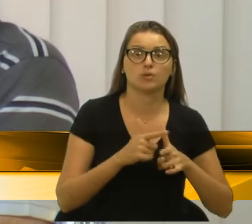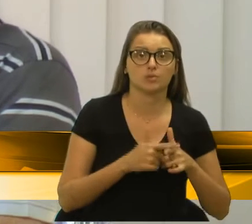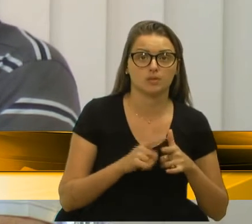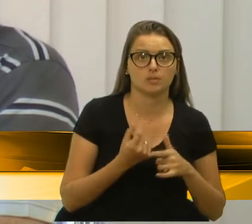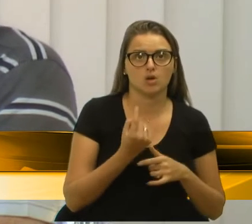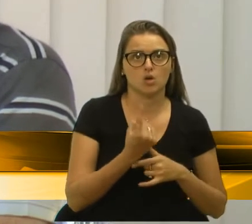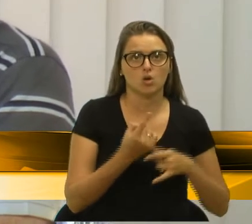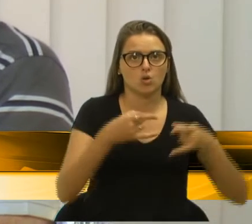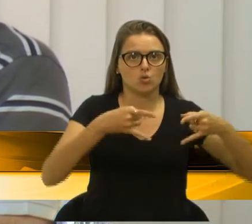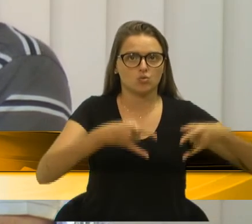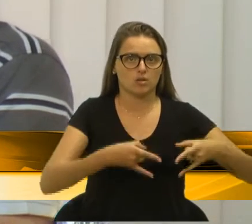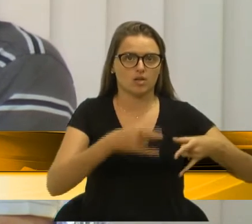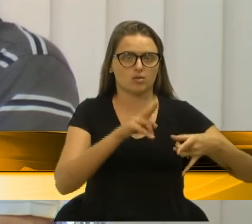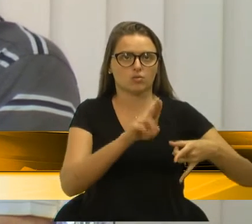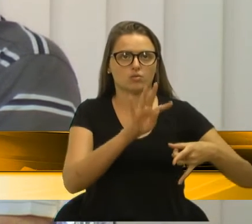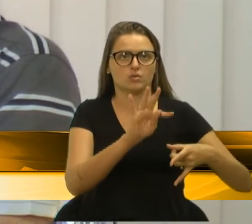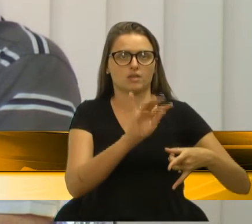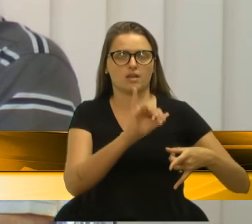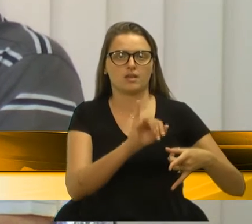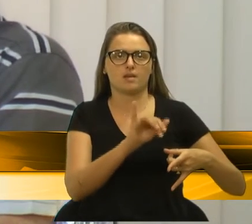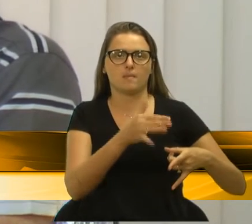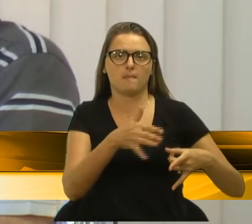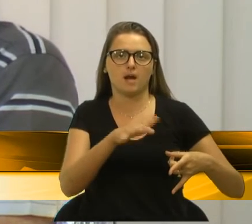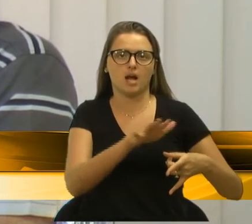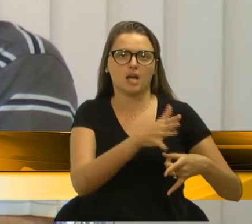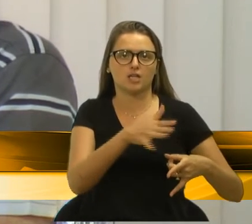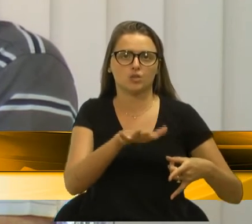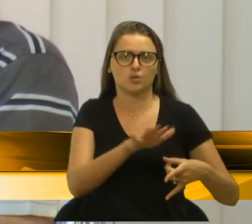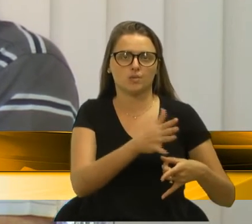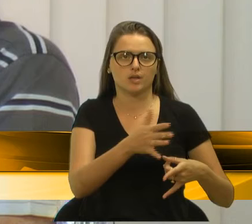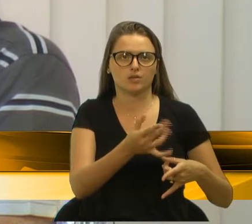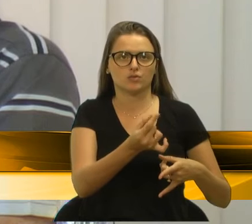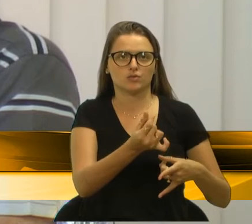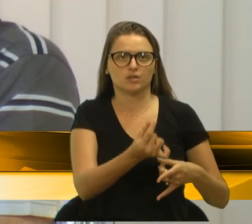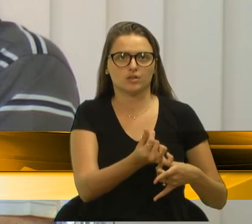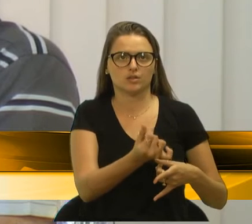de UTI custa aproximadamente